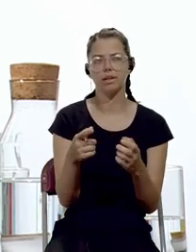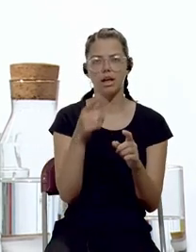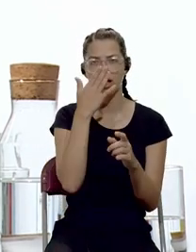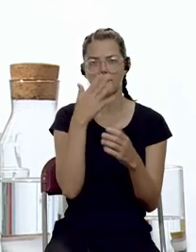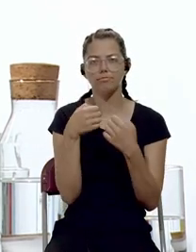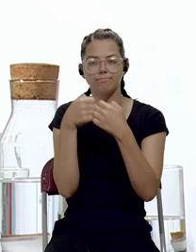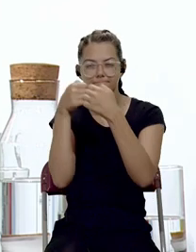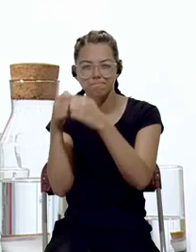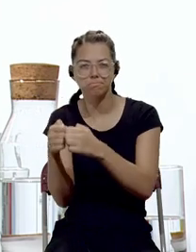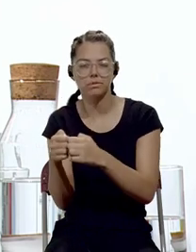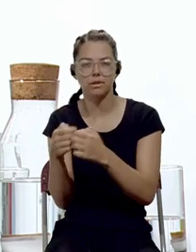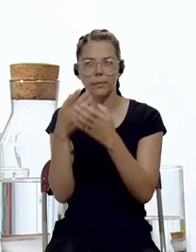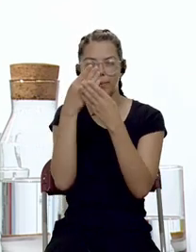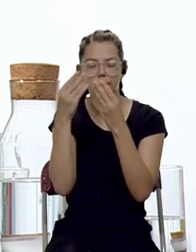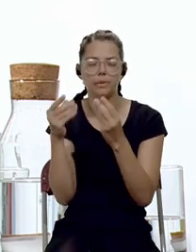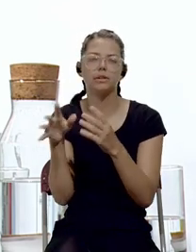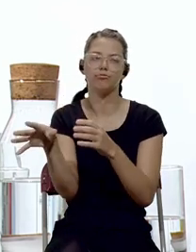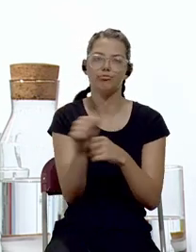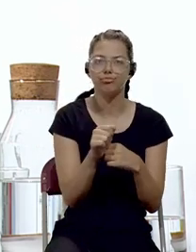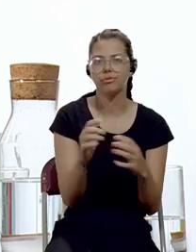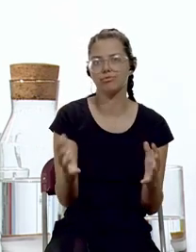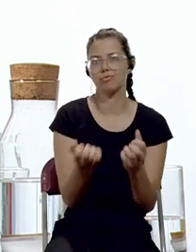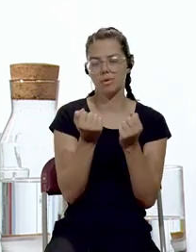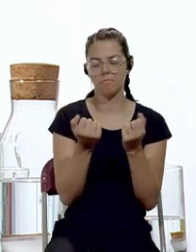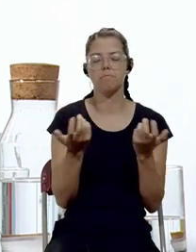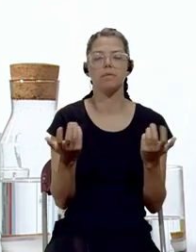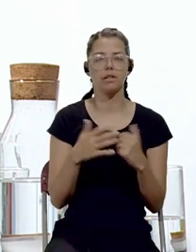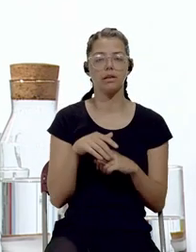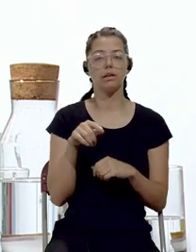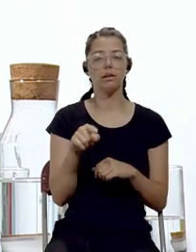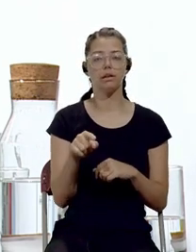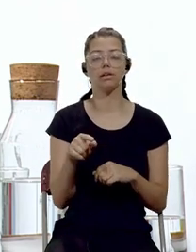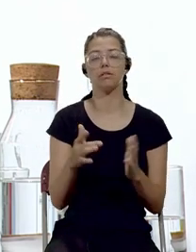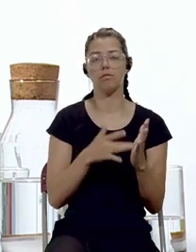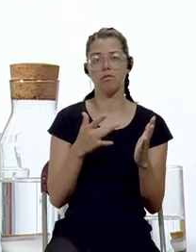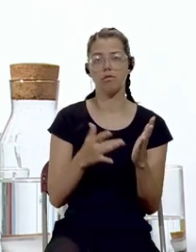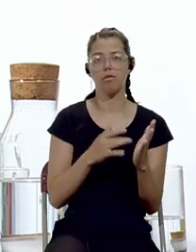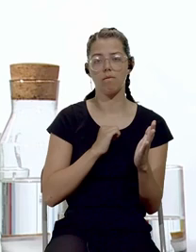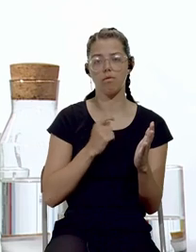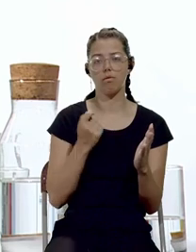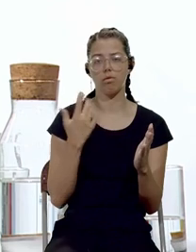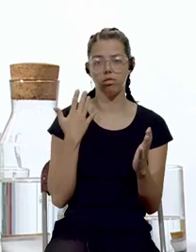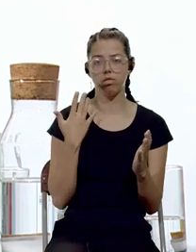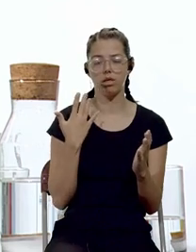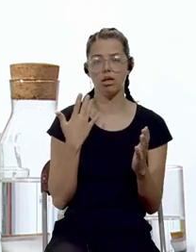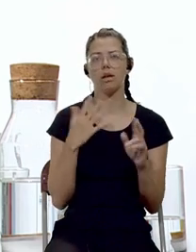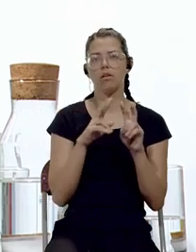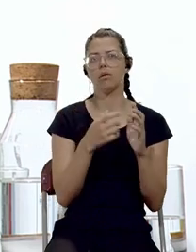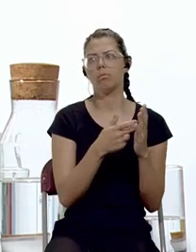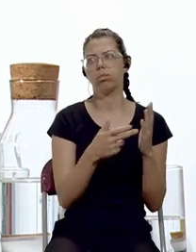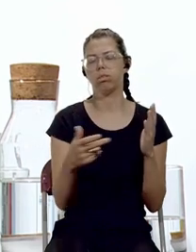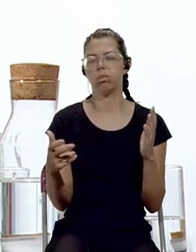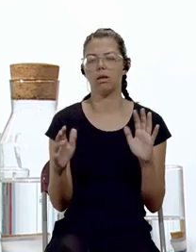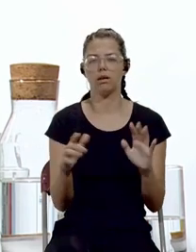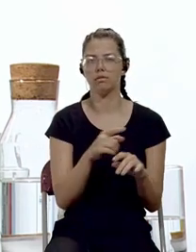bocadinho. O meu livro mais recente, que se chama Lenços Pretos, Chapéus de Palha e Brincos de Ouro, tem este título muito difícil que eu sei que